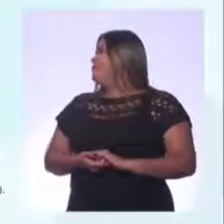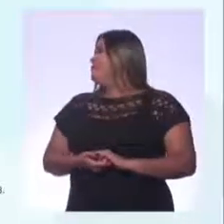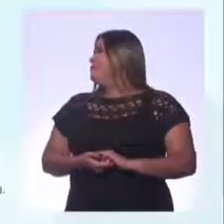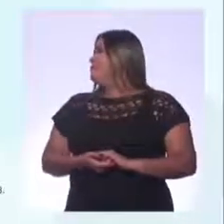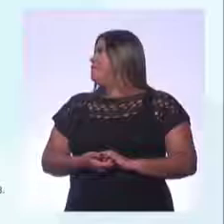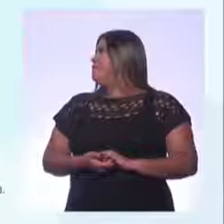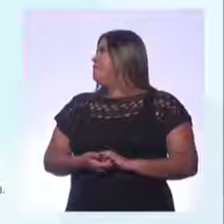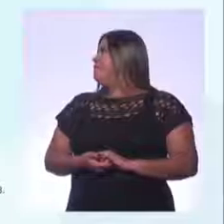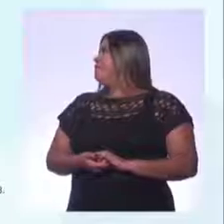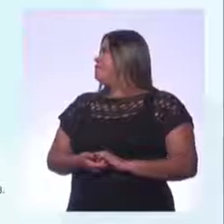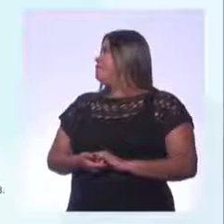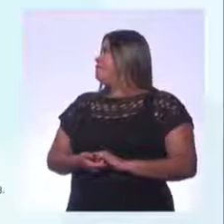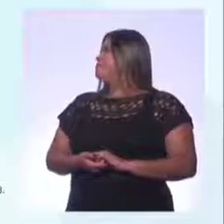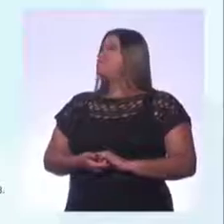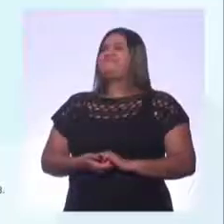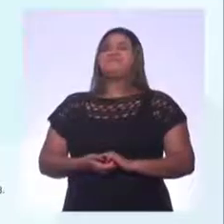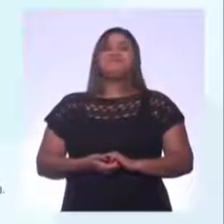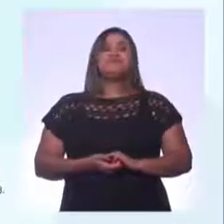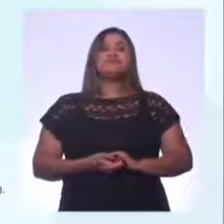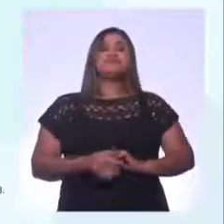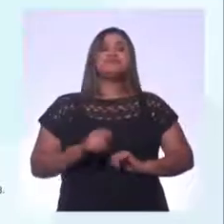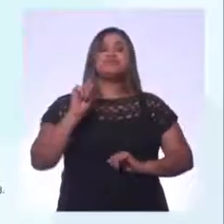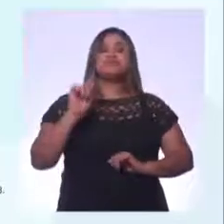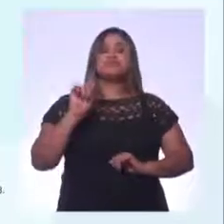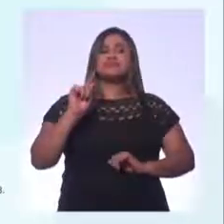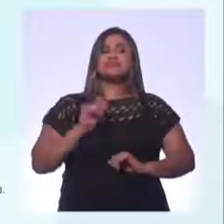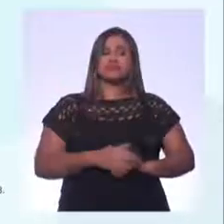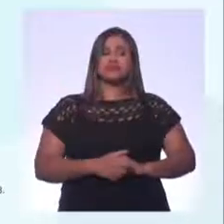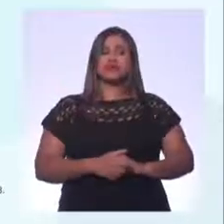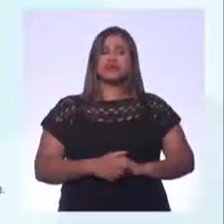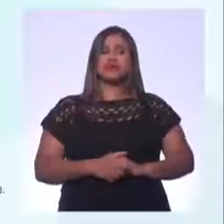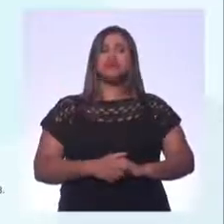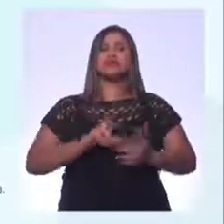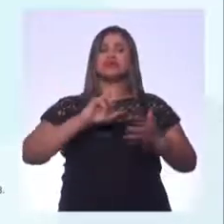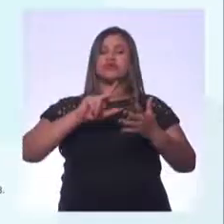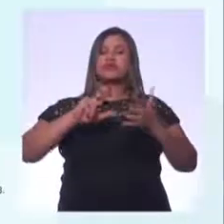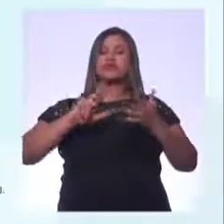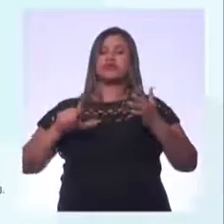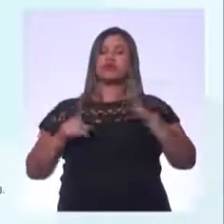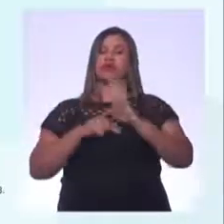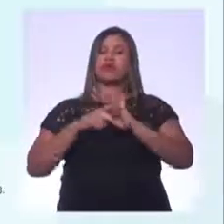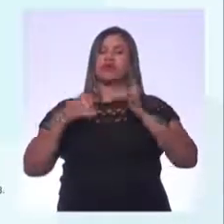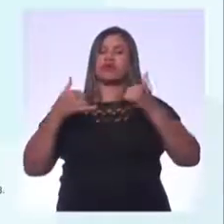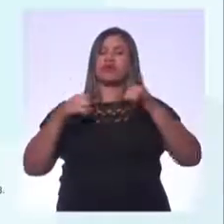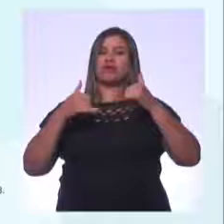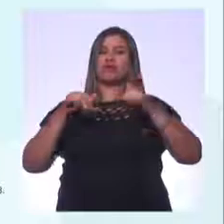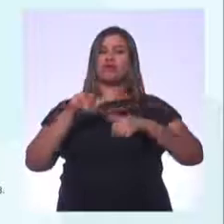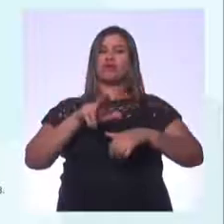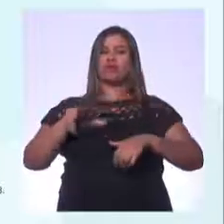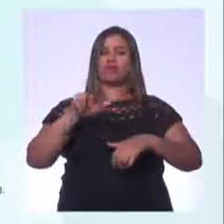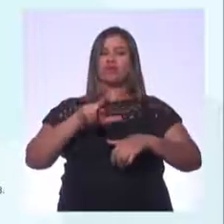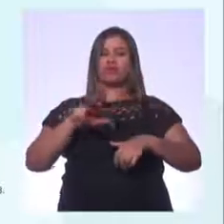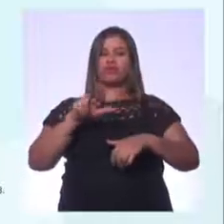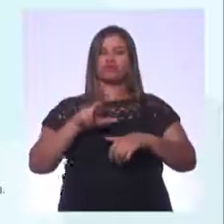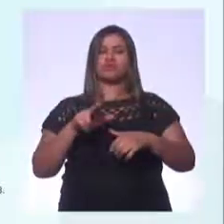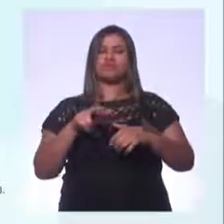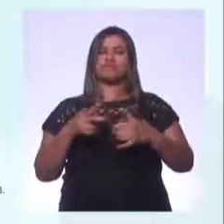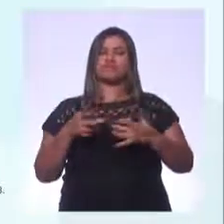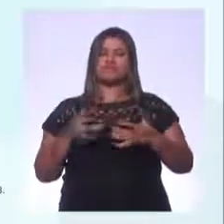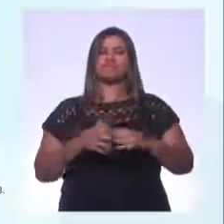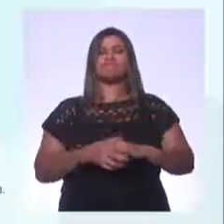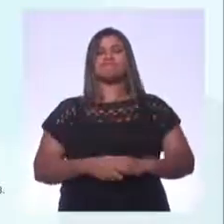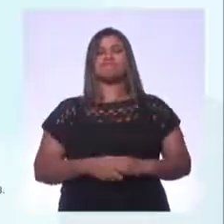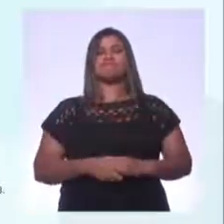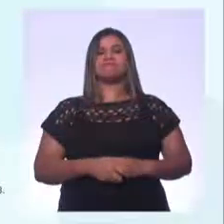aparece aí para vocês é a descrição dos componentes eletrônicos que podem ser utilizados para fazer um circuito elétrico